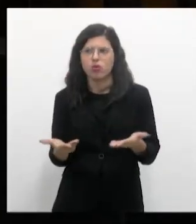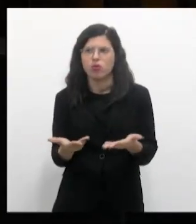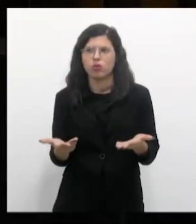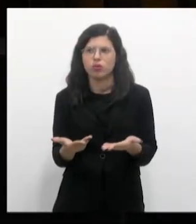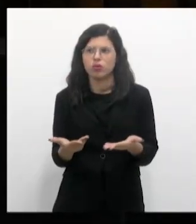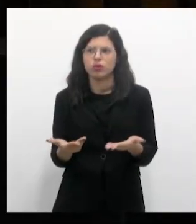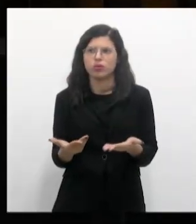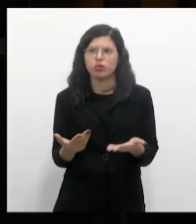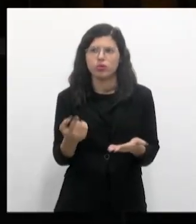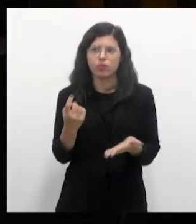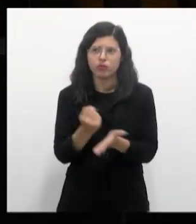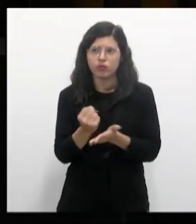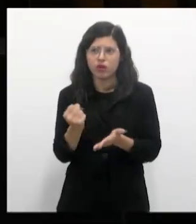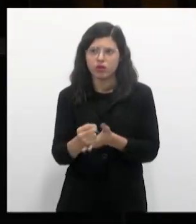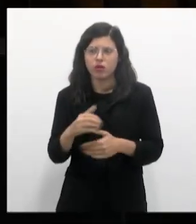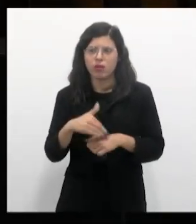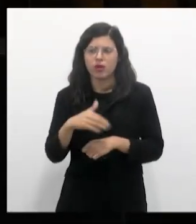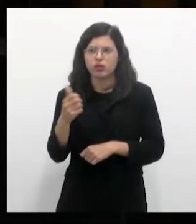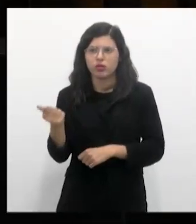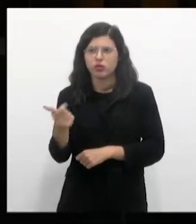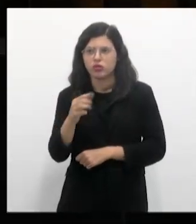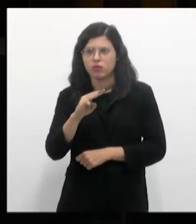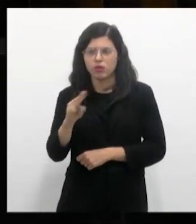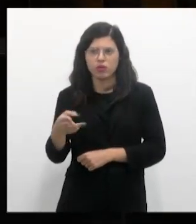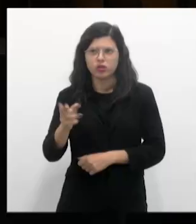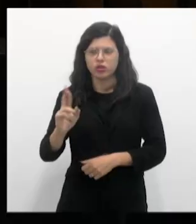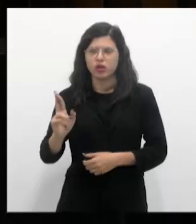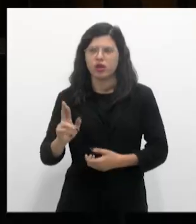contrato de mais 12 milhões de reais.